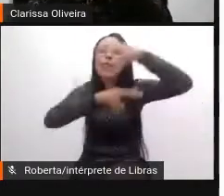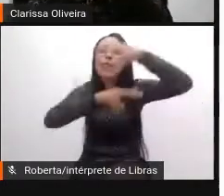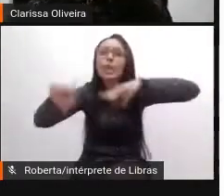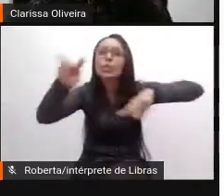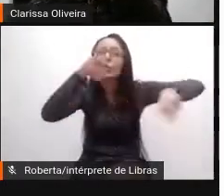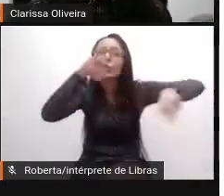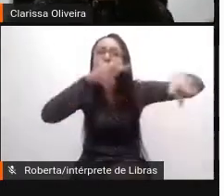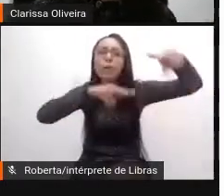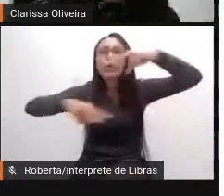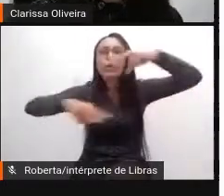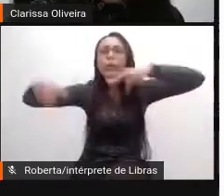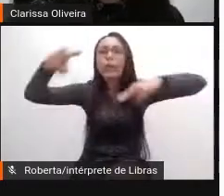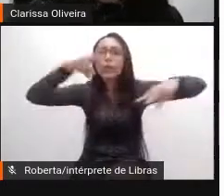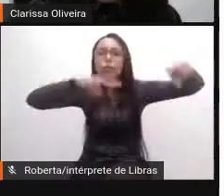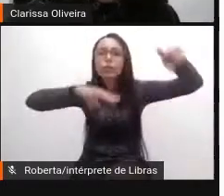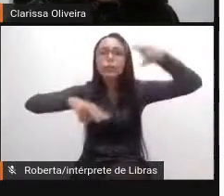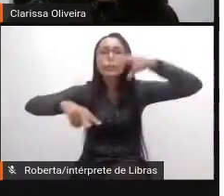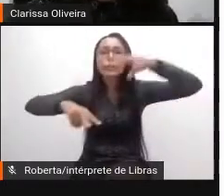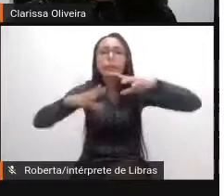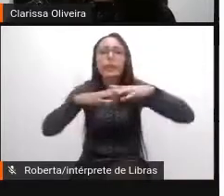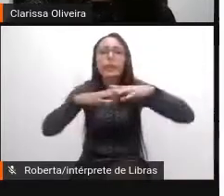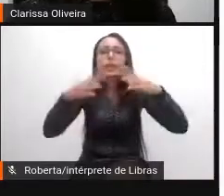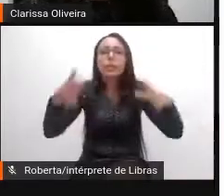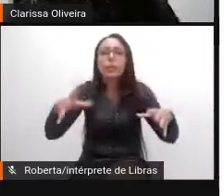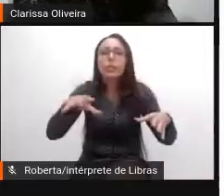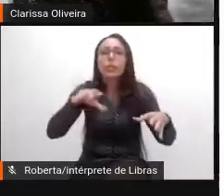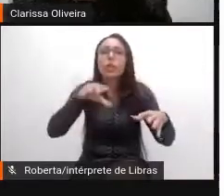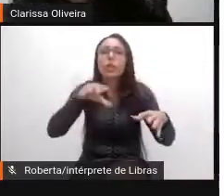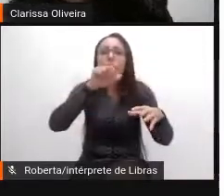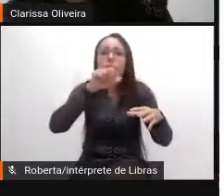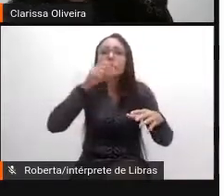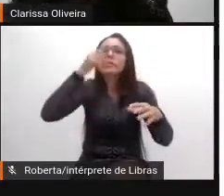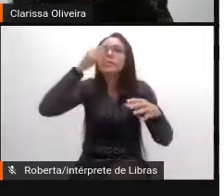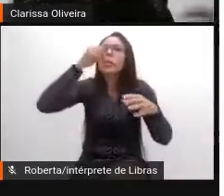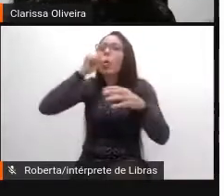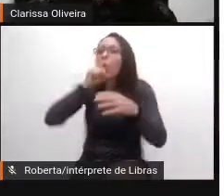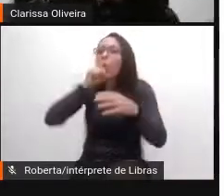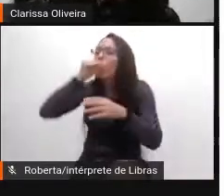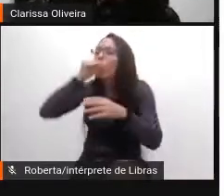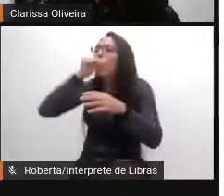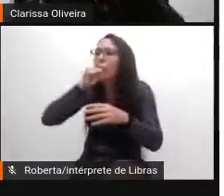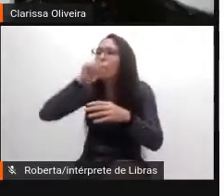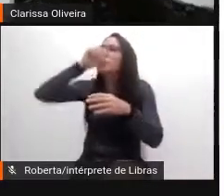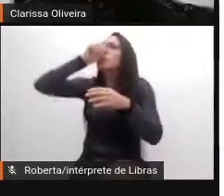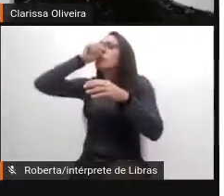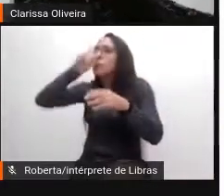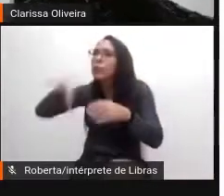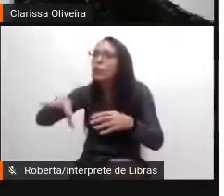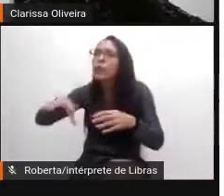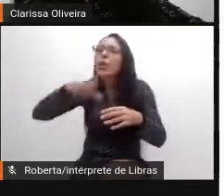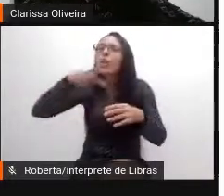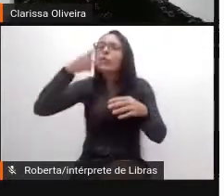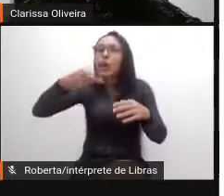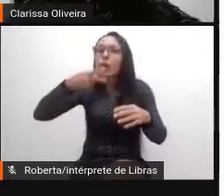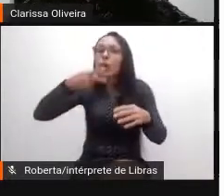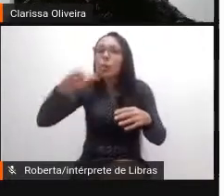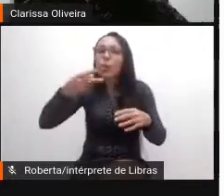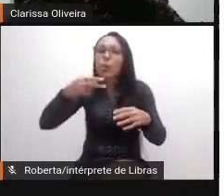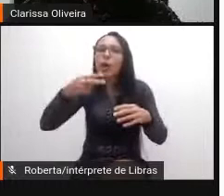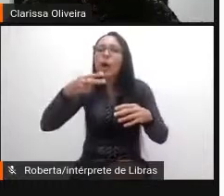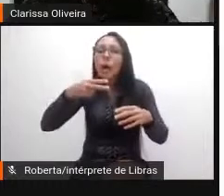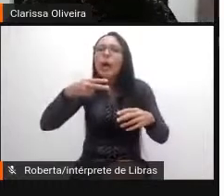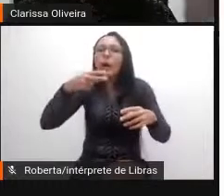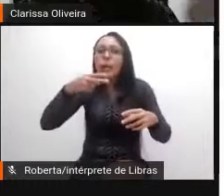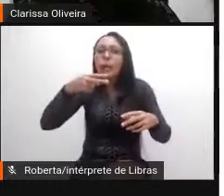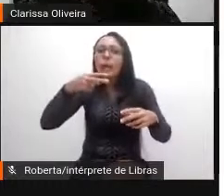pessoa infectada respirou ali, espirrou, tossiu, falou, o vento que estiver entrando